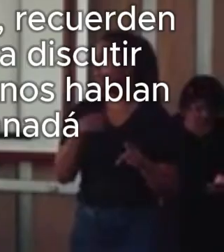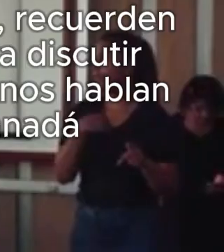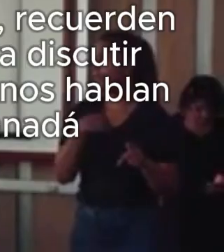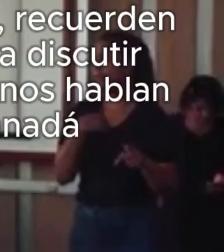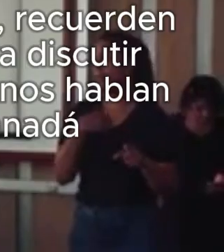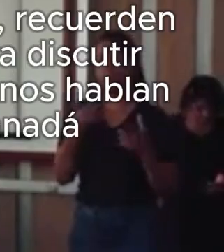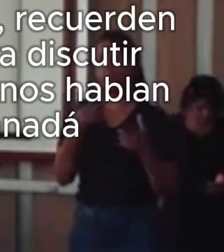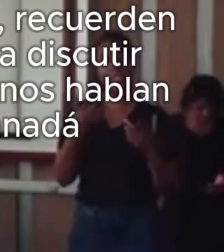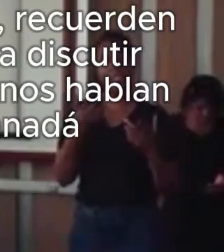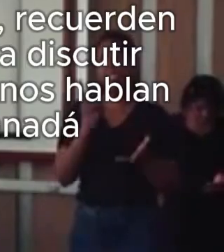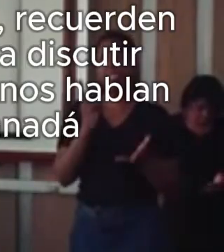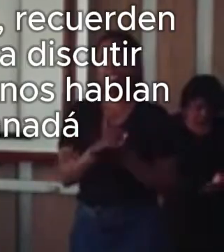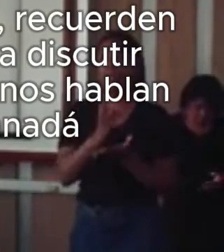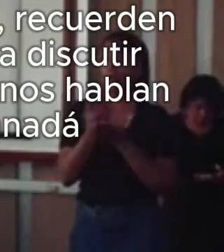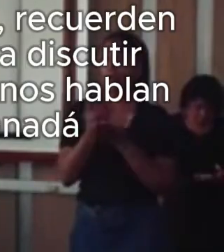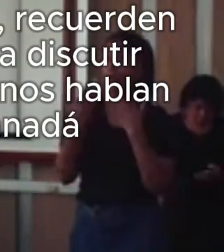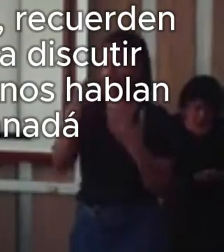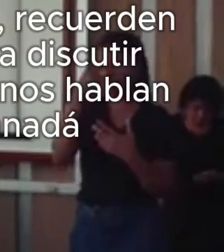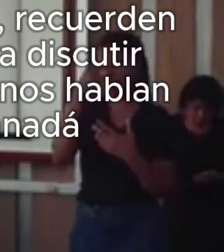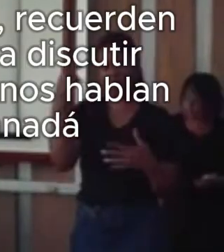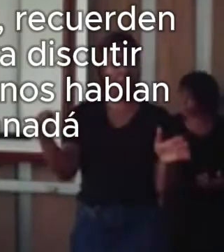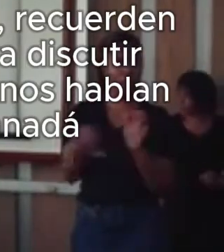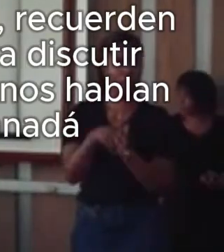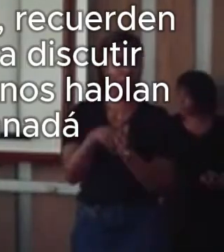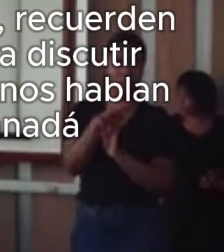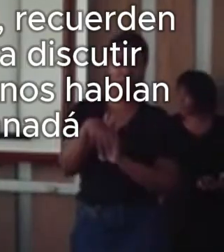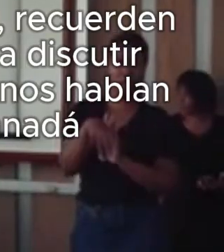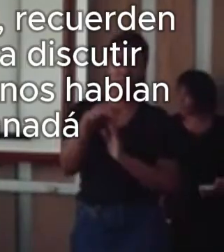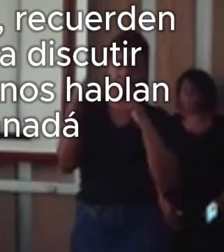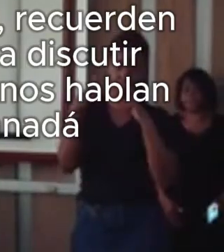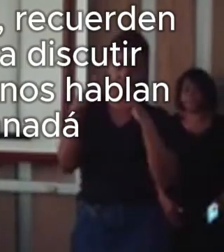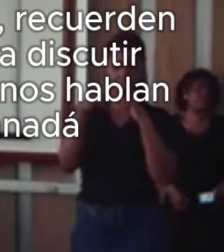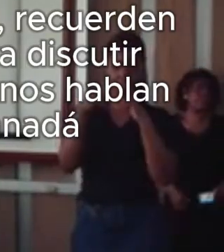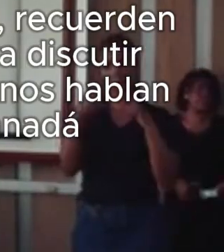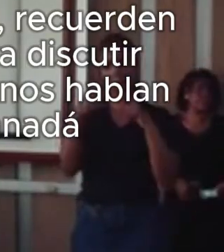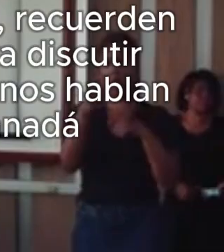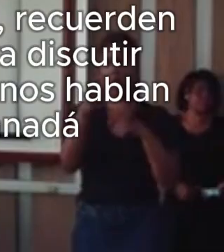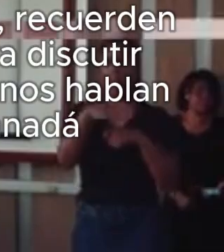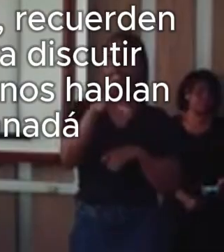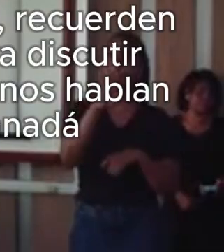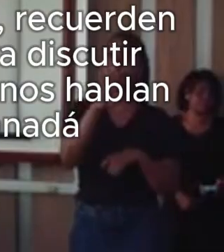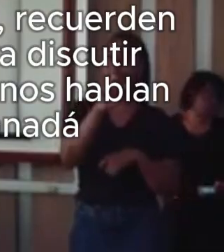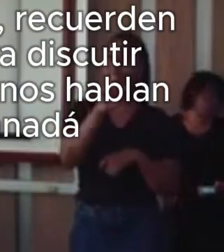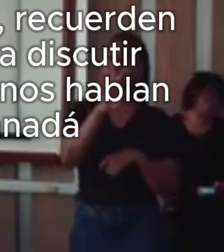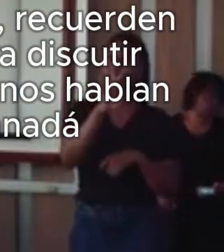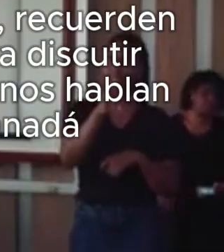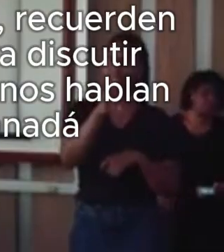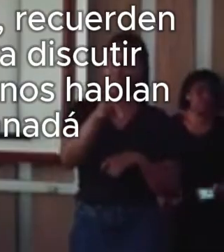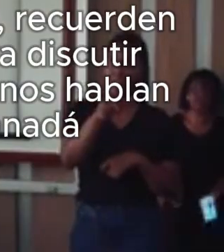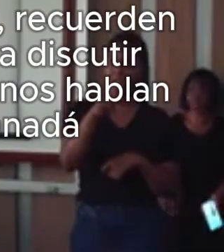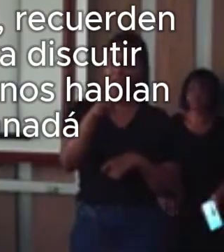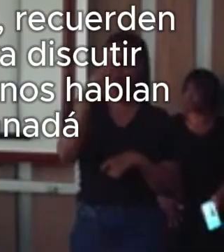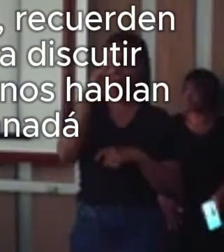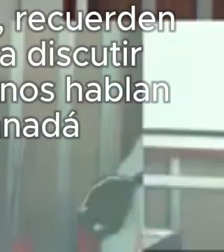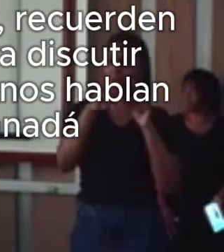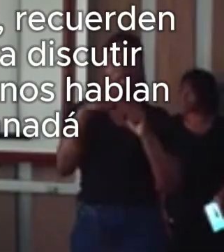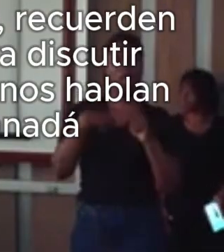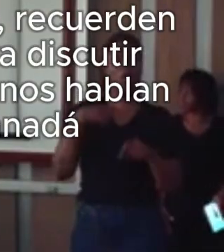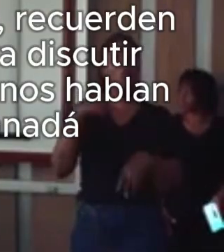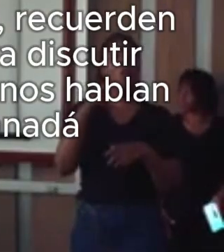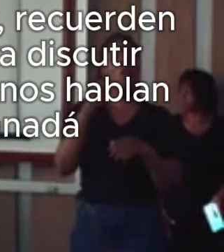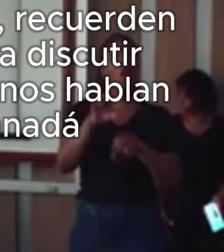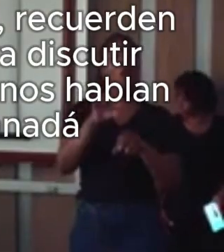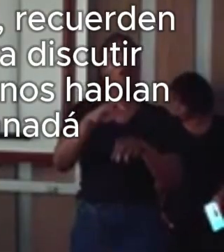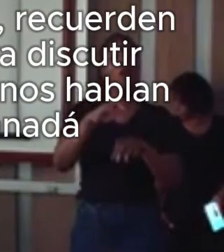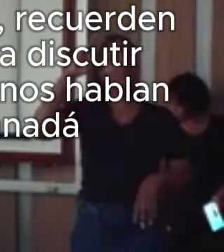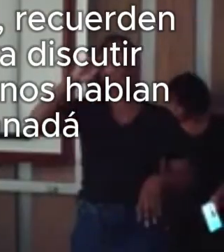alguém da medicina, ou da área, e da Tatiana, eu sempre lembro que eu dou aula de História da Ciência, né? E lá a